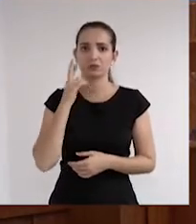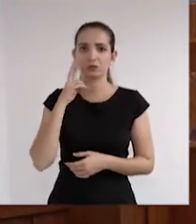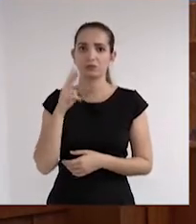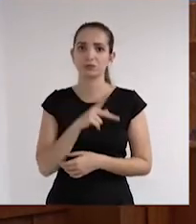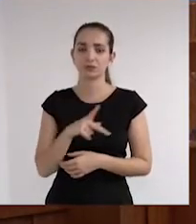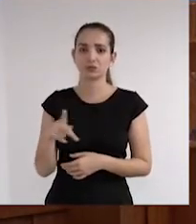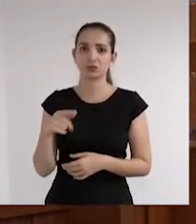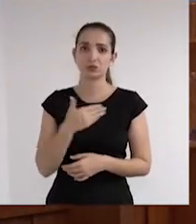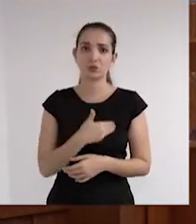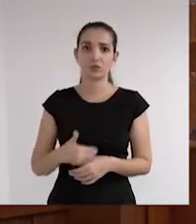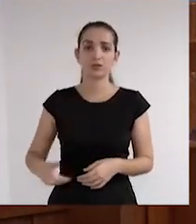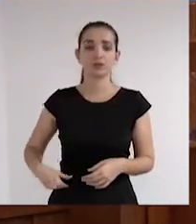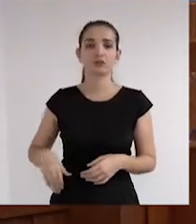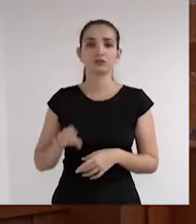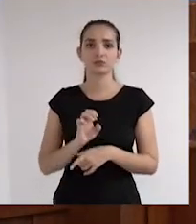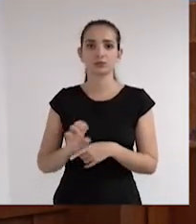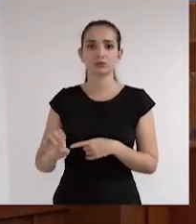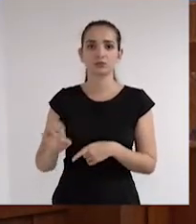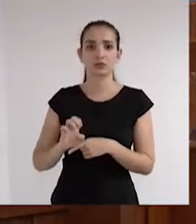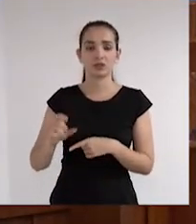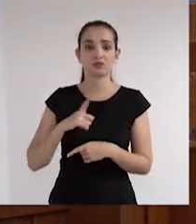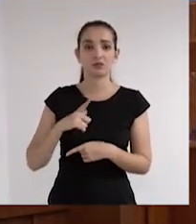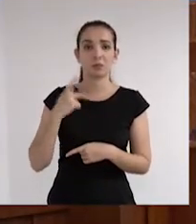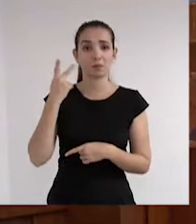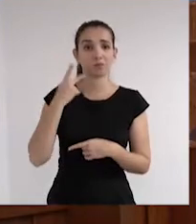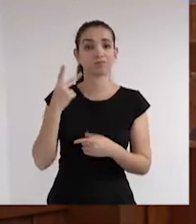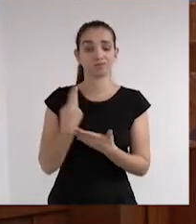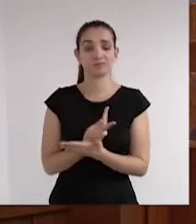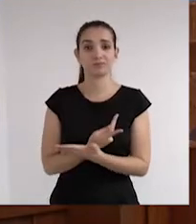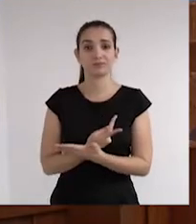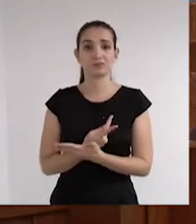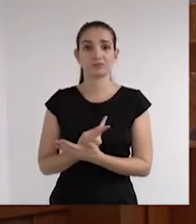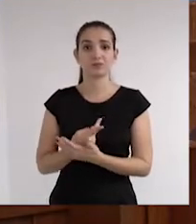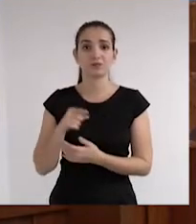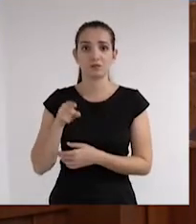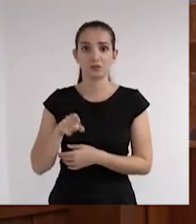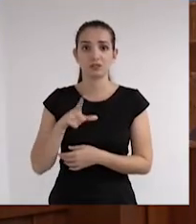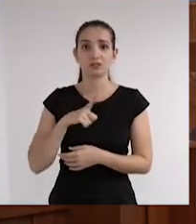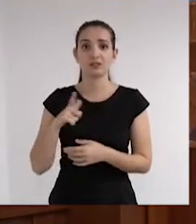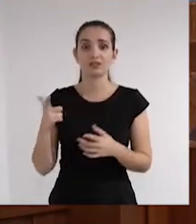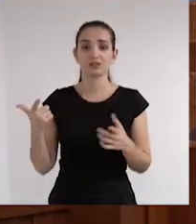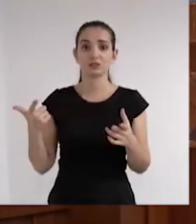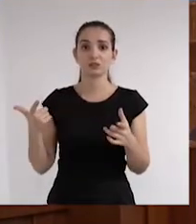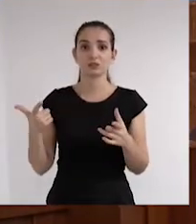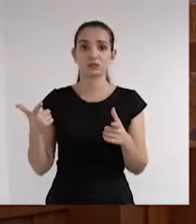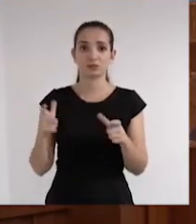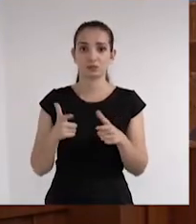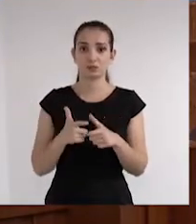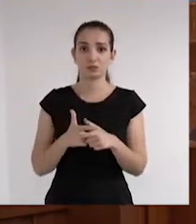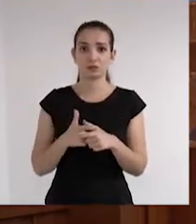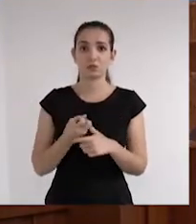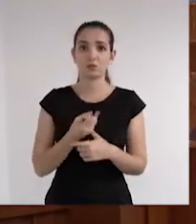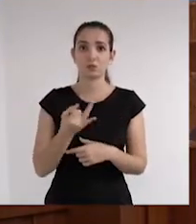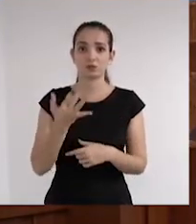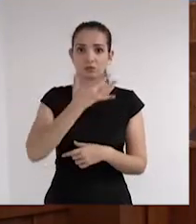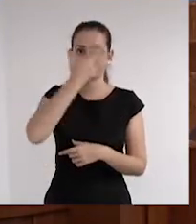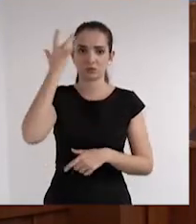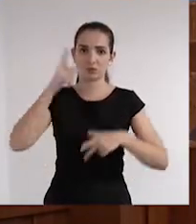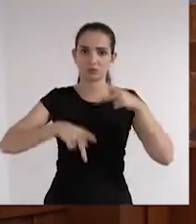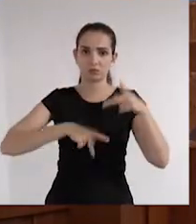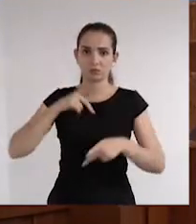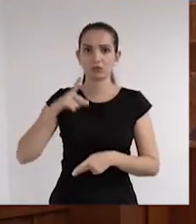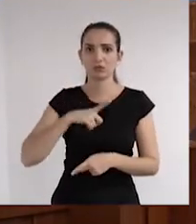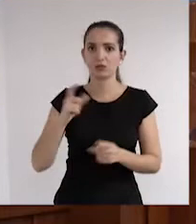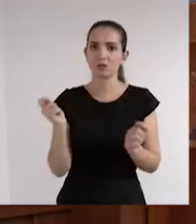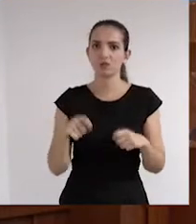presidente, o governo do Estado pratica uma política equivocada. Você está diminuindo o quantitativo de pessoal que você tem